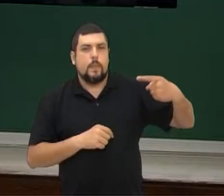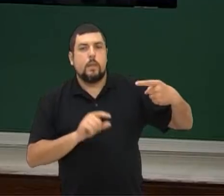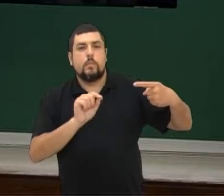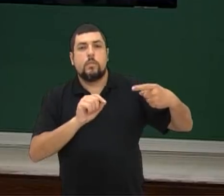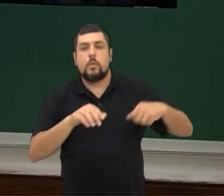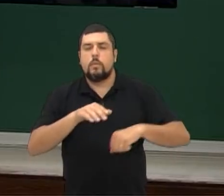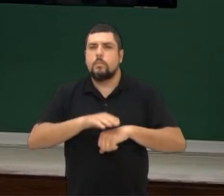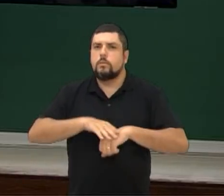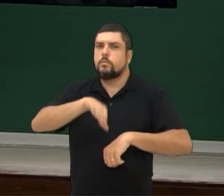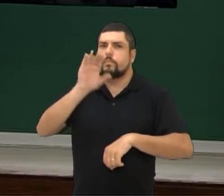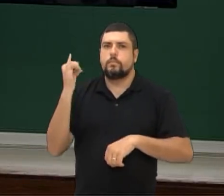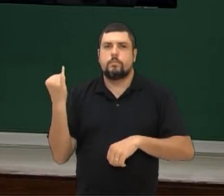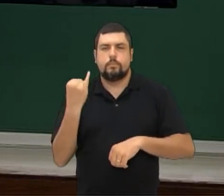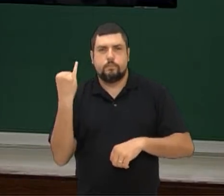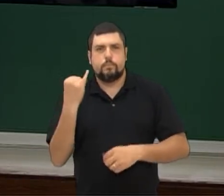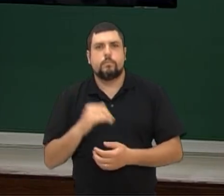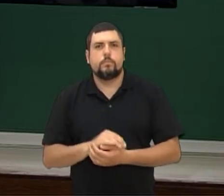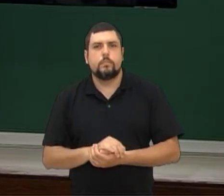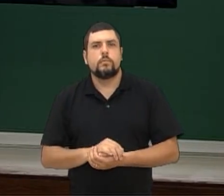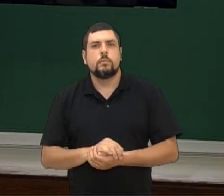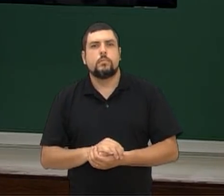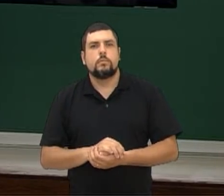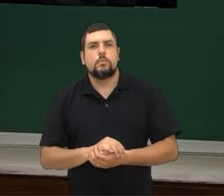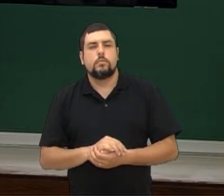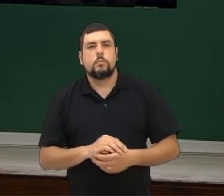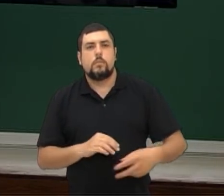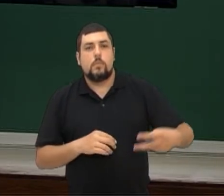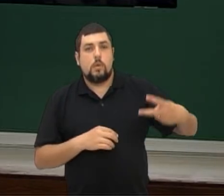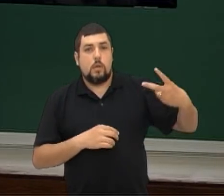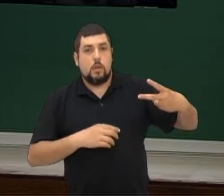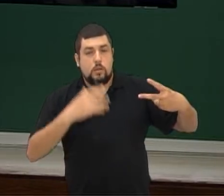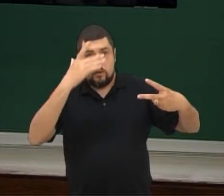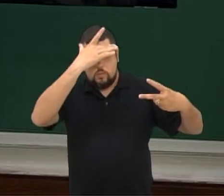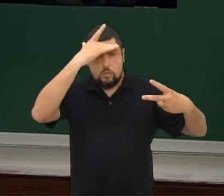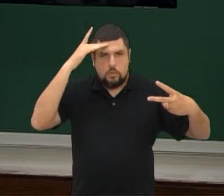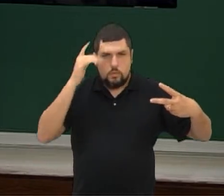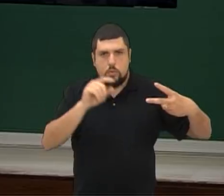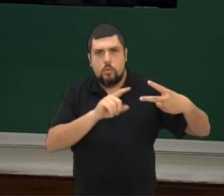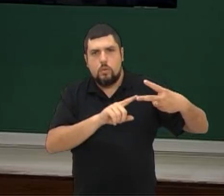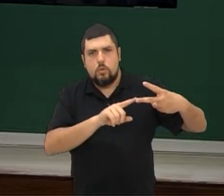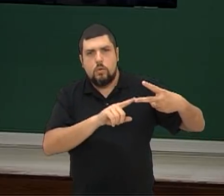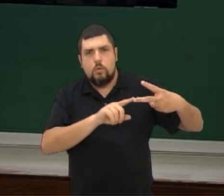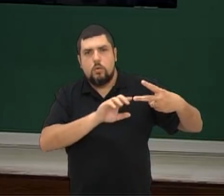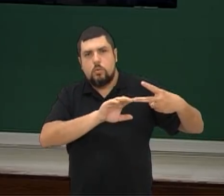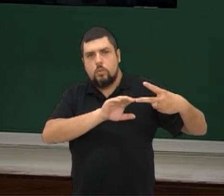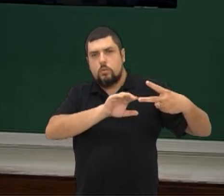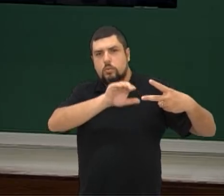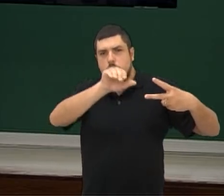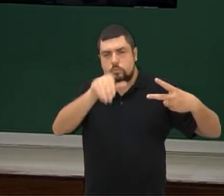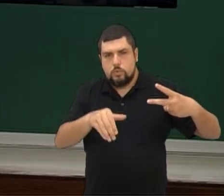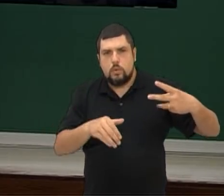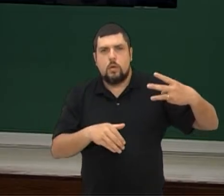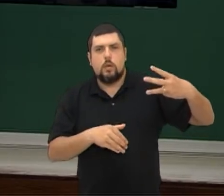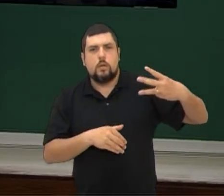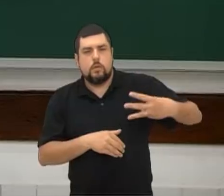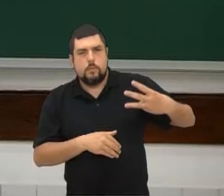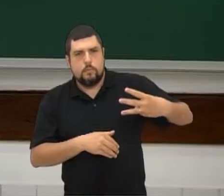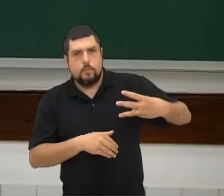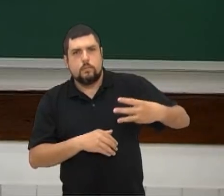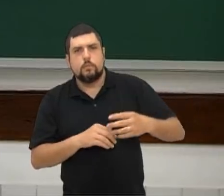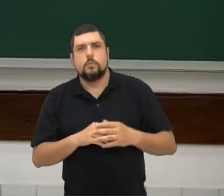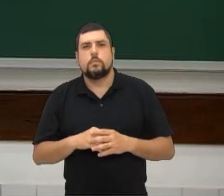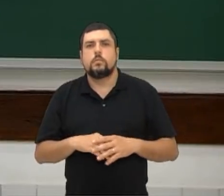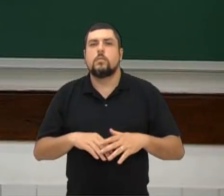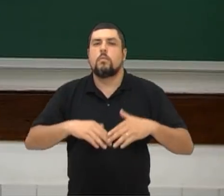importante, certo? A segunda pessoa do verbo prevalece sobre a terceira. Então,